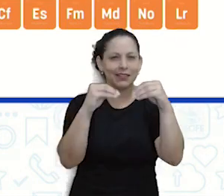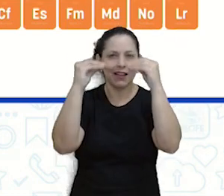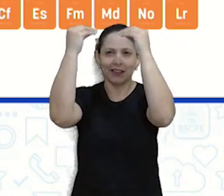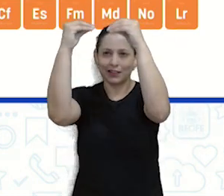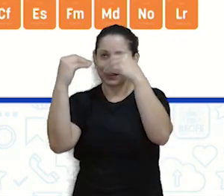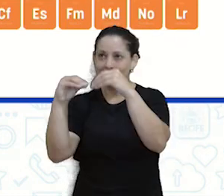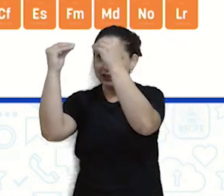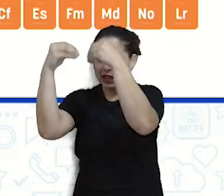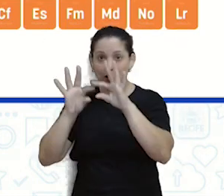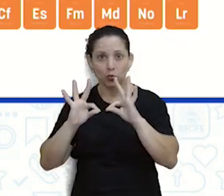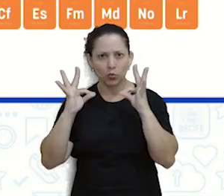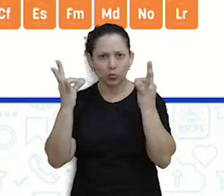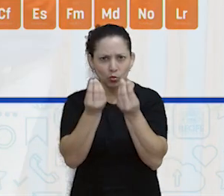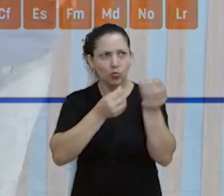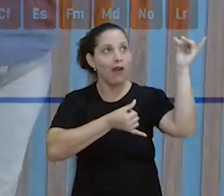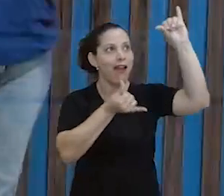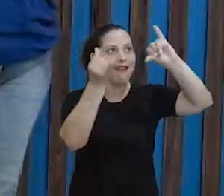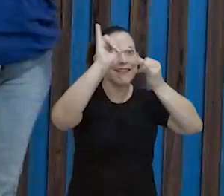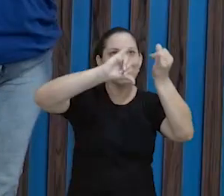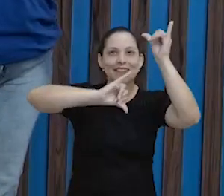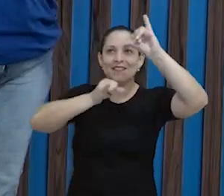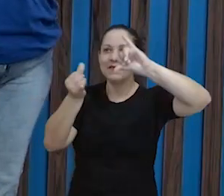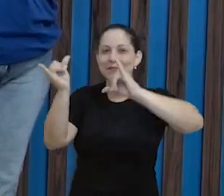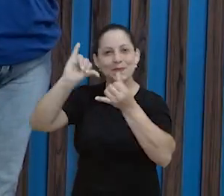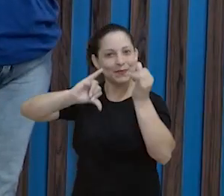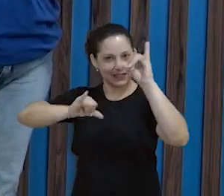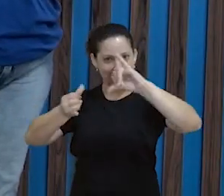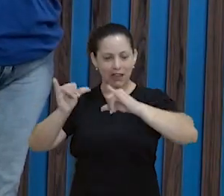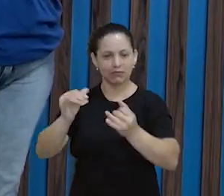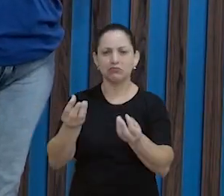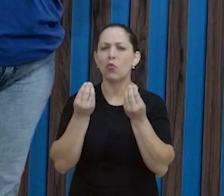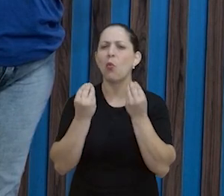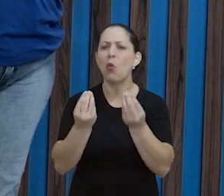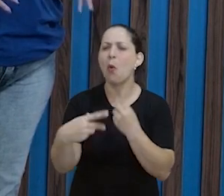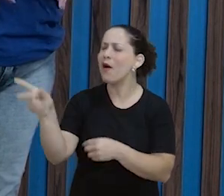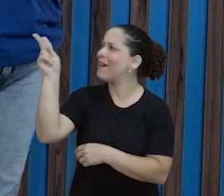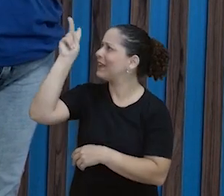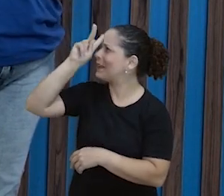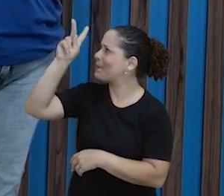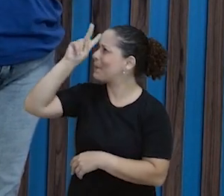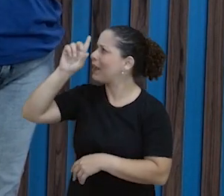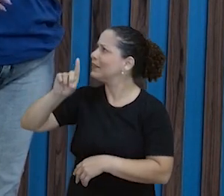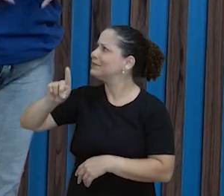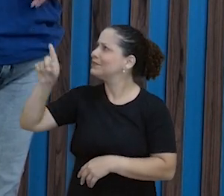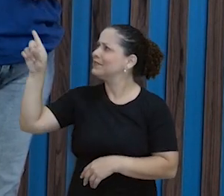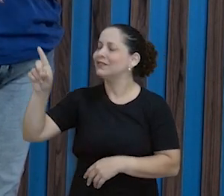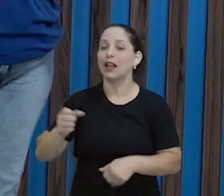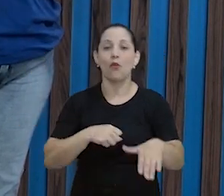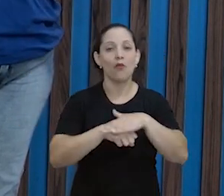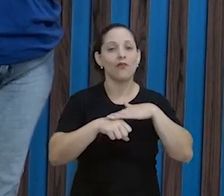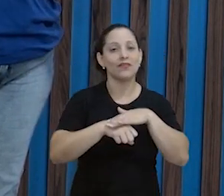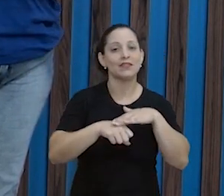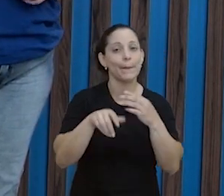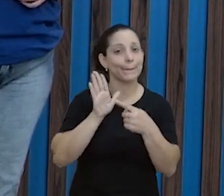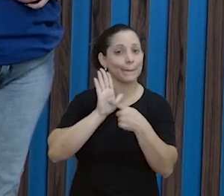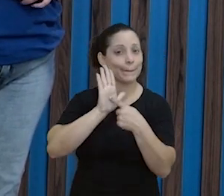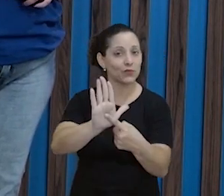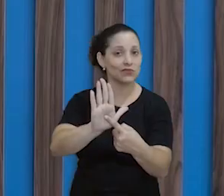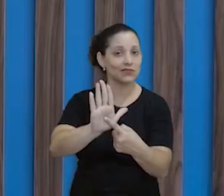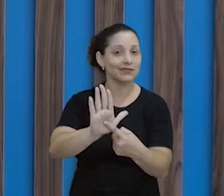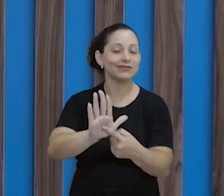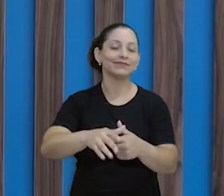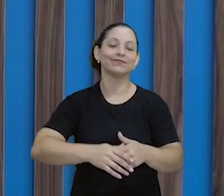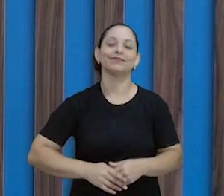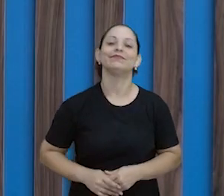aí, professora, como é isso, hein? Lembrar dessa tabela, né, para conversar isso com os alunos, Pois como é?